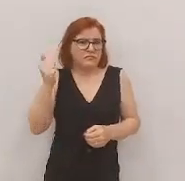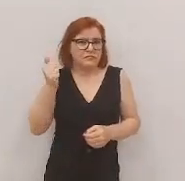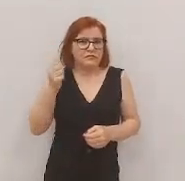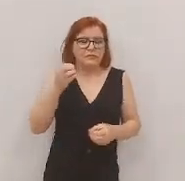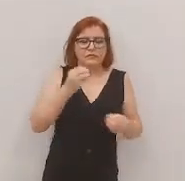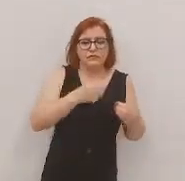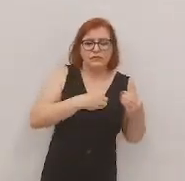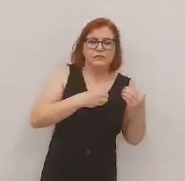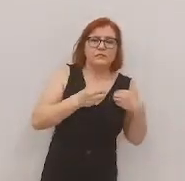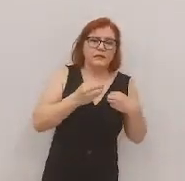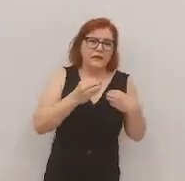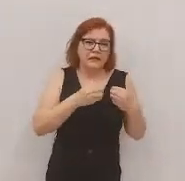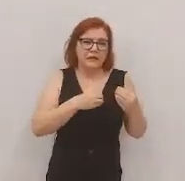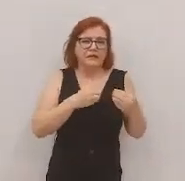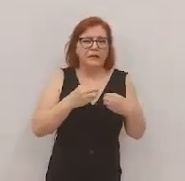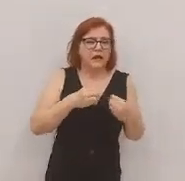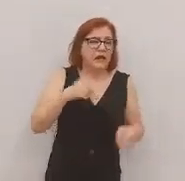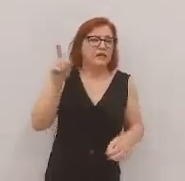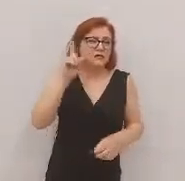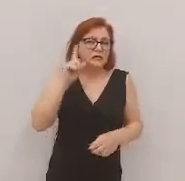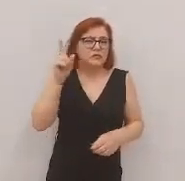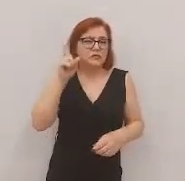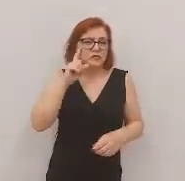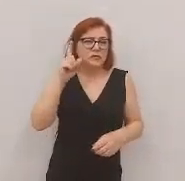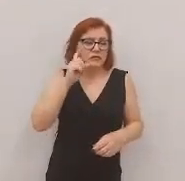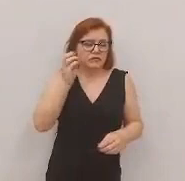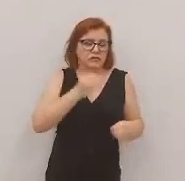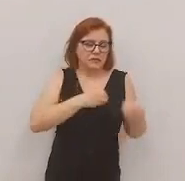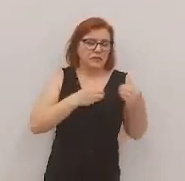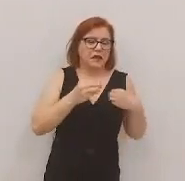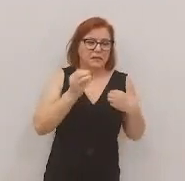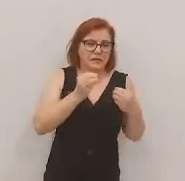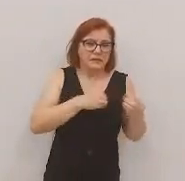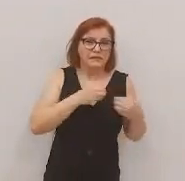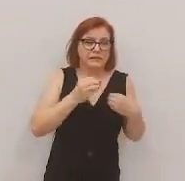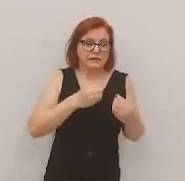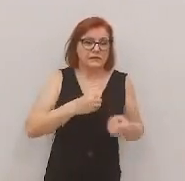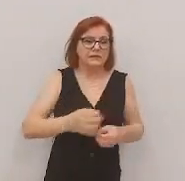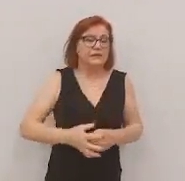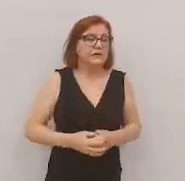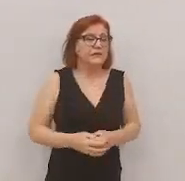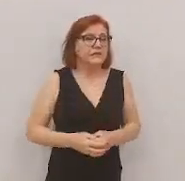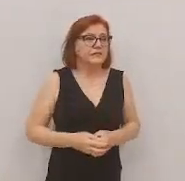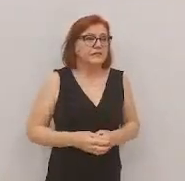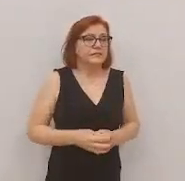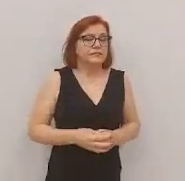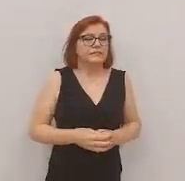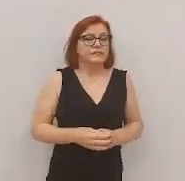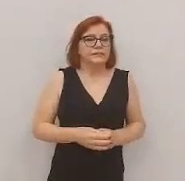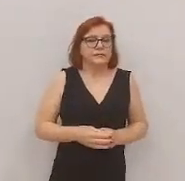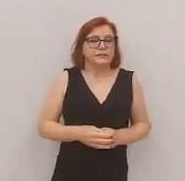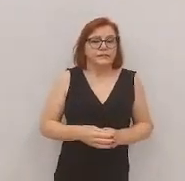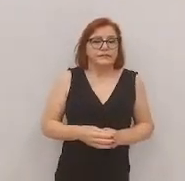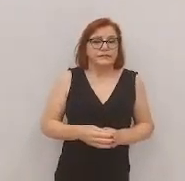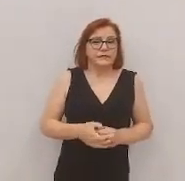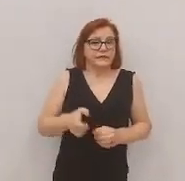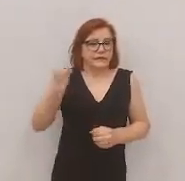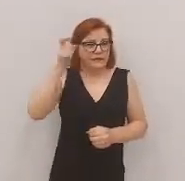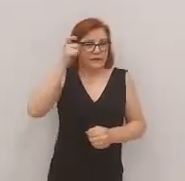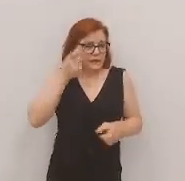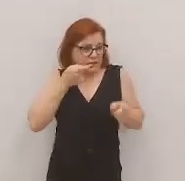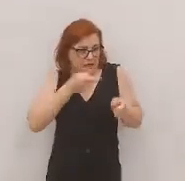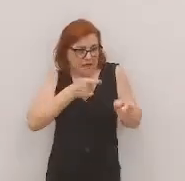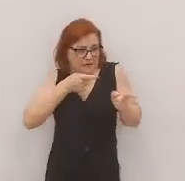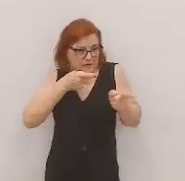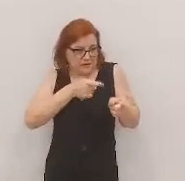Pecar. Já pensou todo dia? Todo dia, todo dia, todo dia. E todo dia Satanás tendo